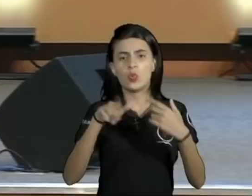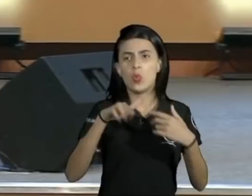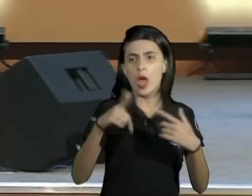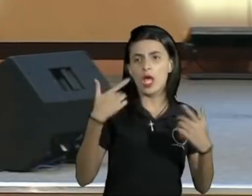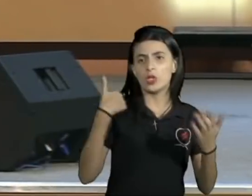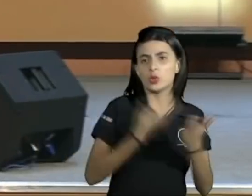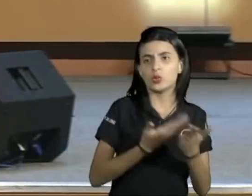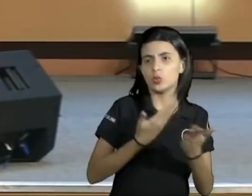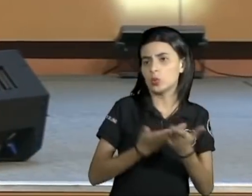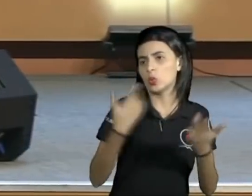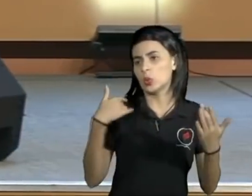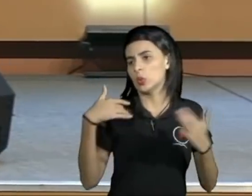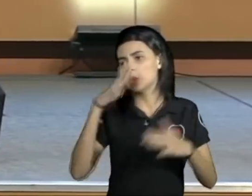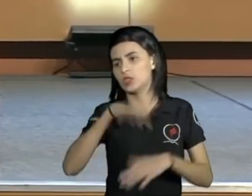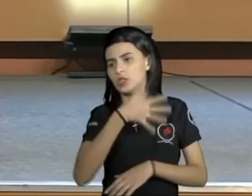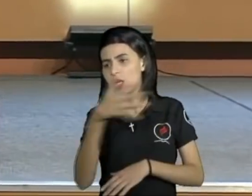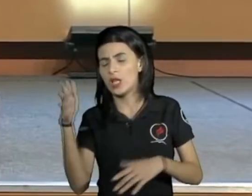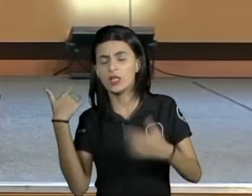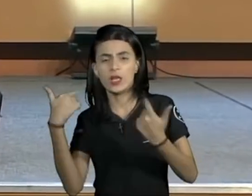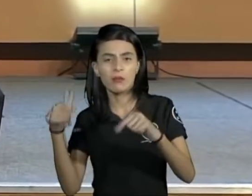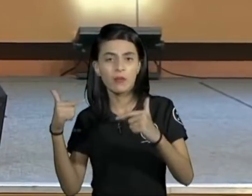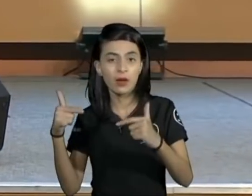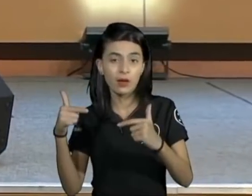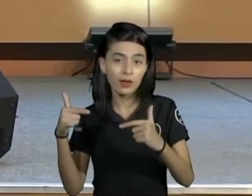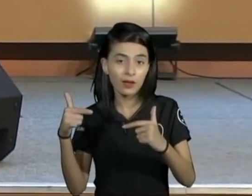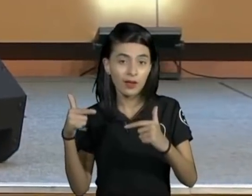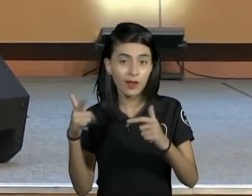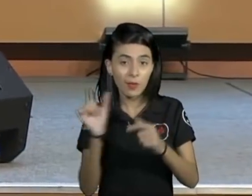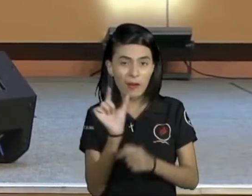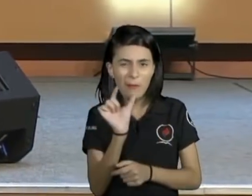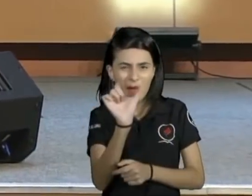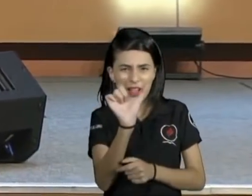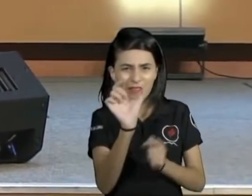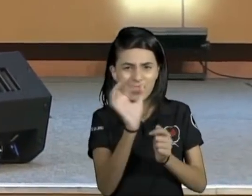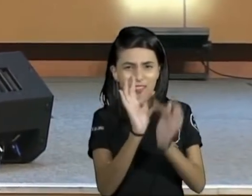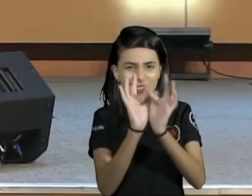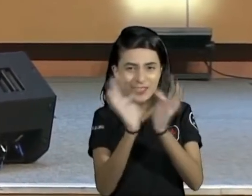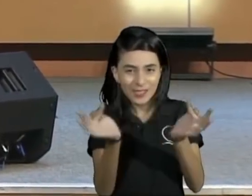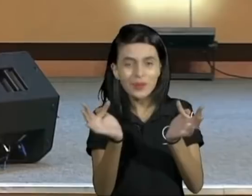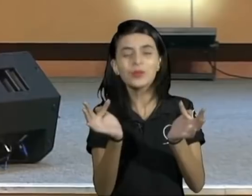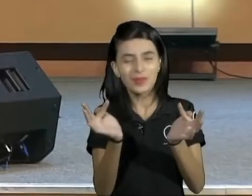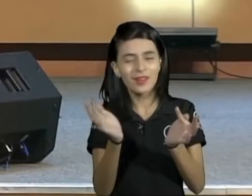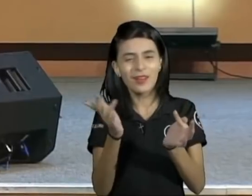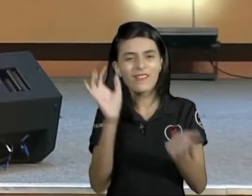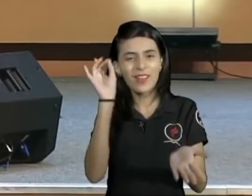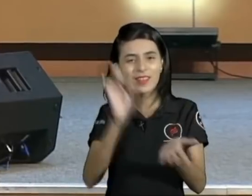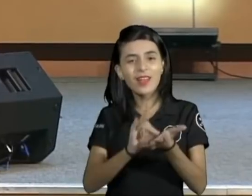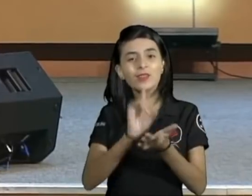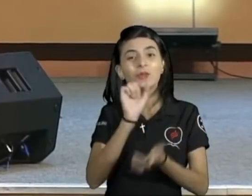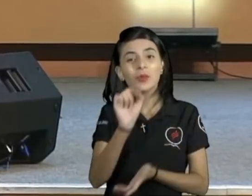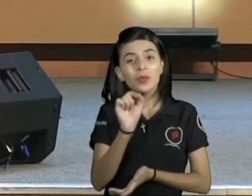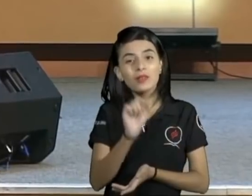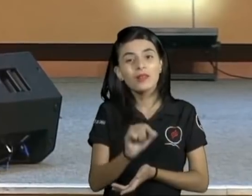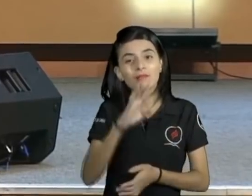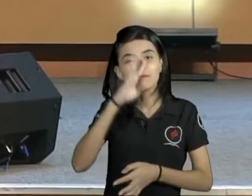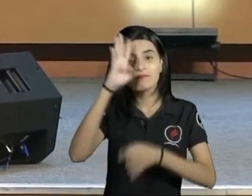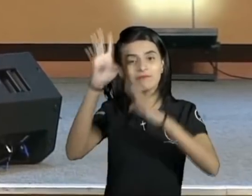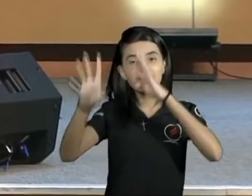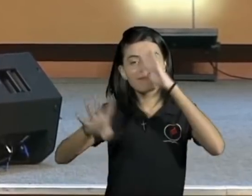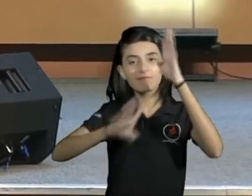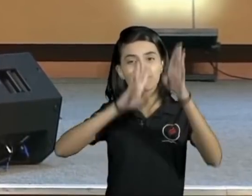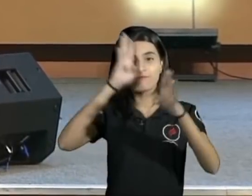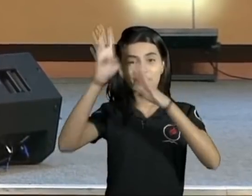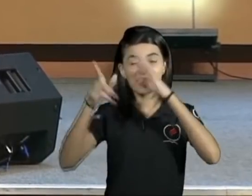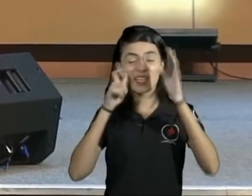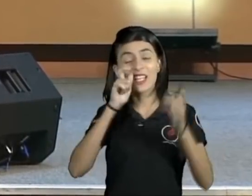é por estudo não é para o escala de trabalho é uma palavrinha tão simples mas que é uma realidade negligência